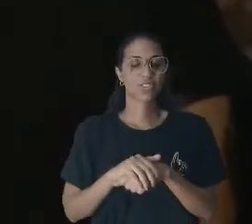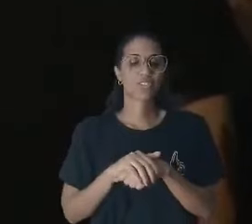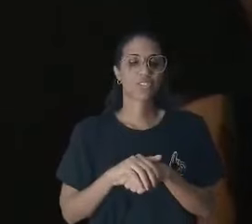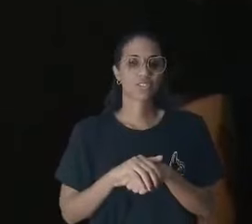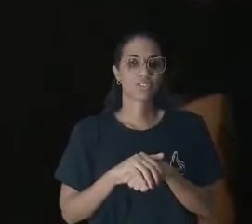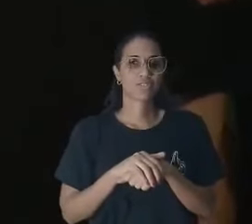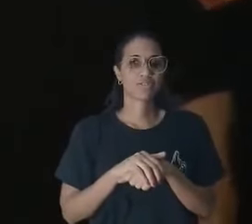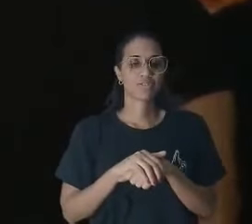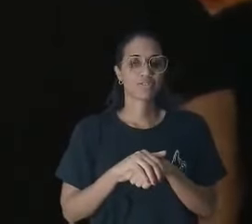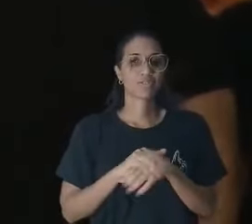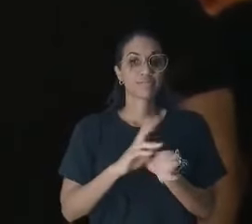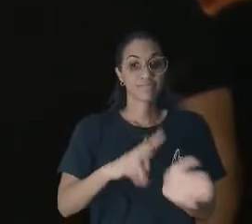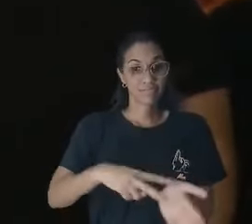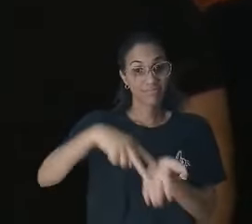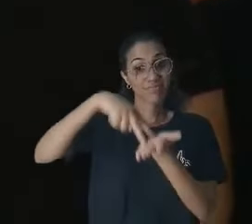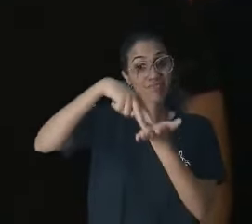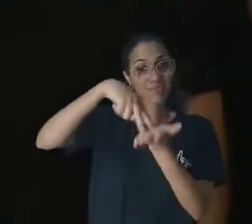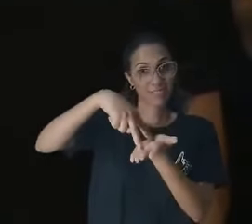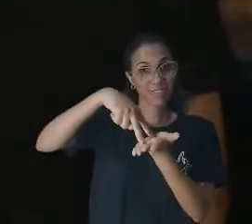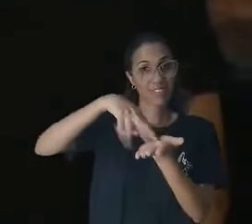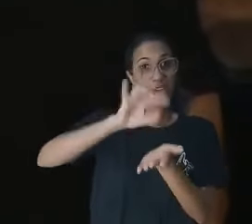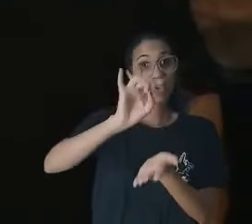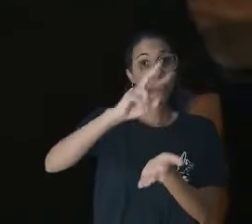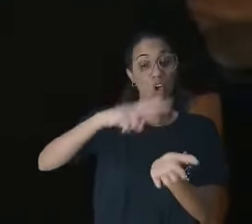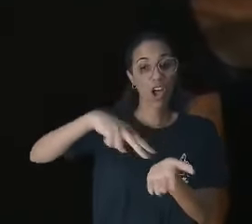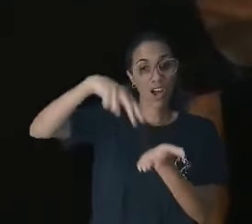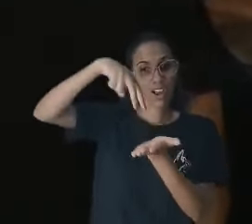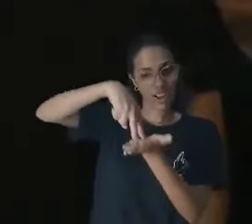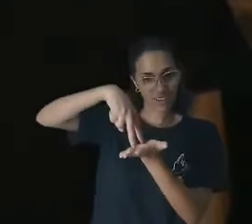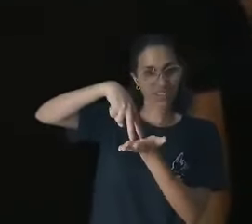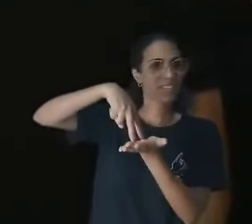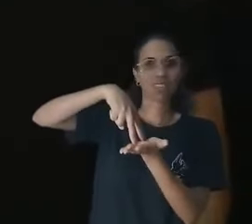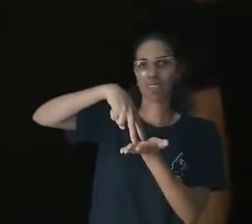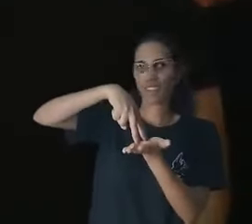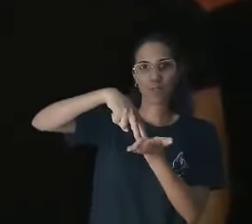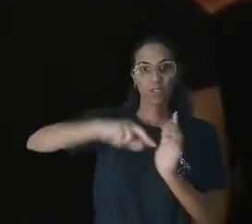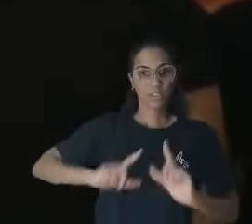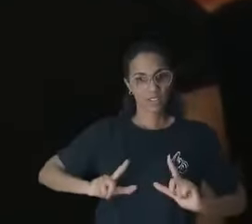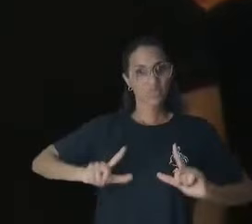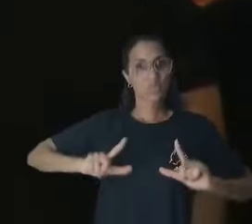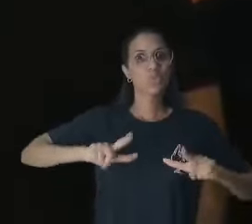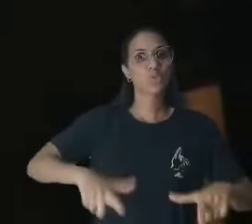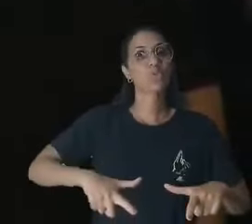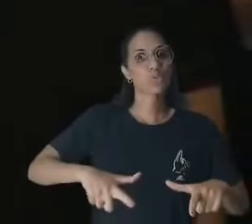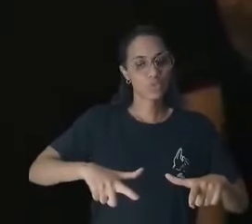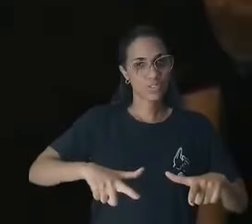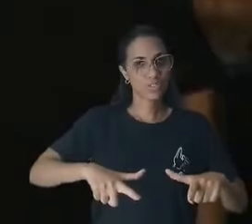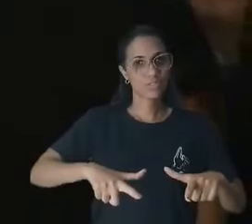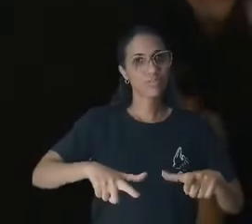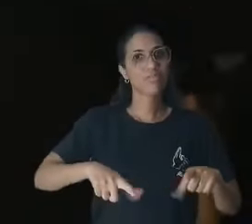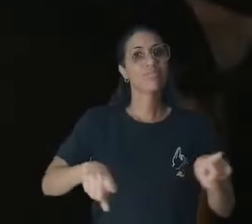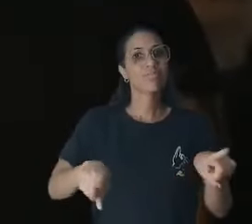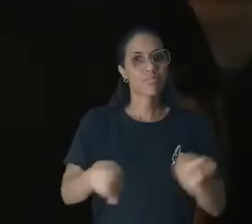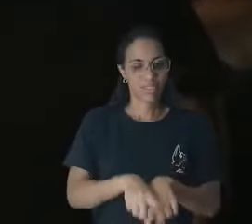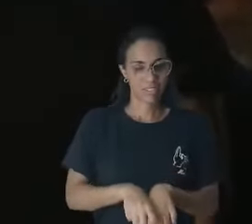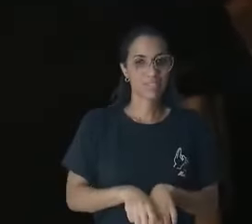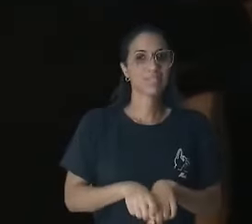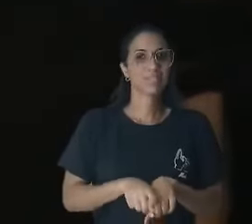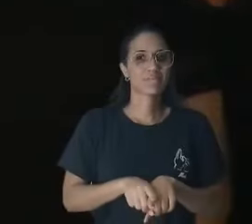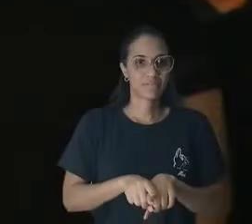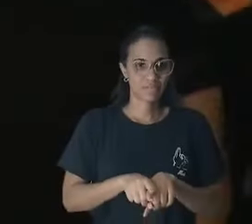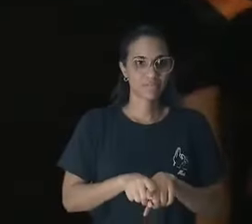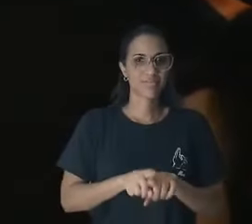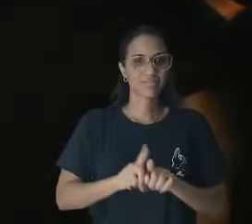se levante, não apenas da cadeira, mas se levante da sua prostração,